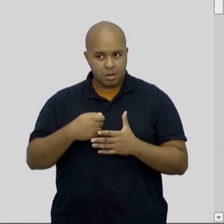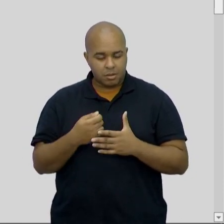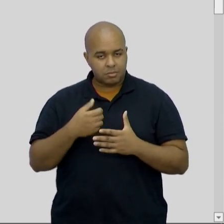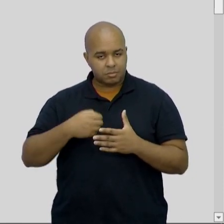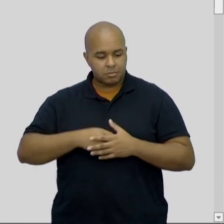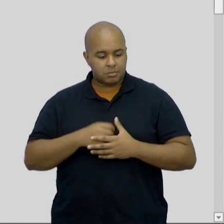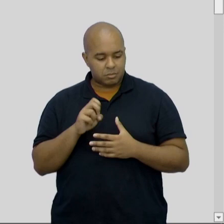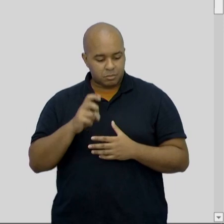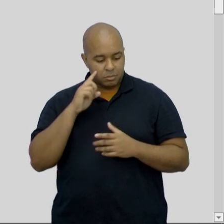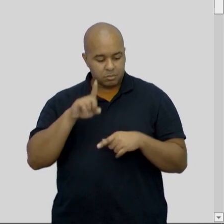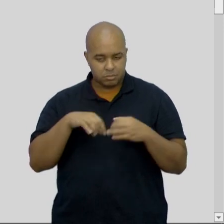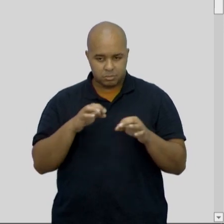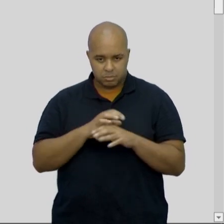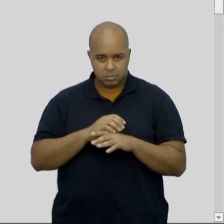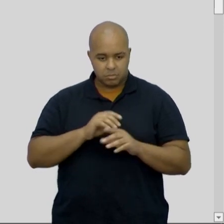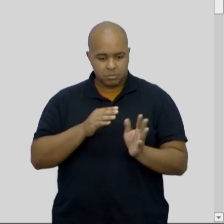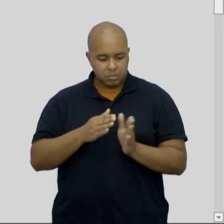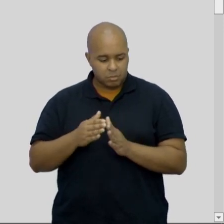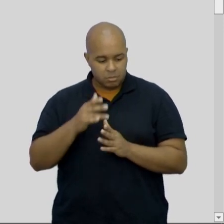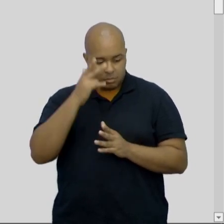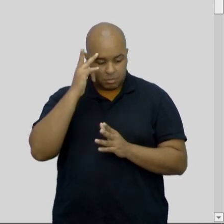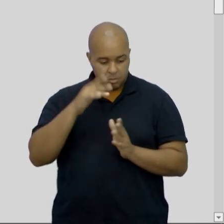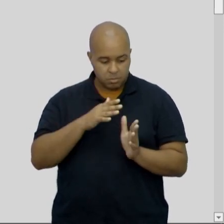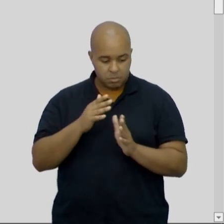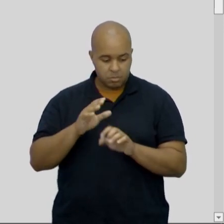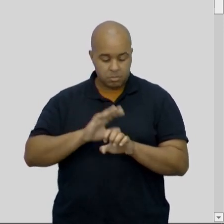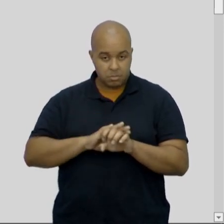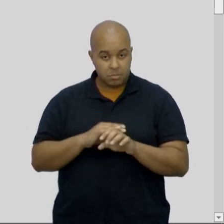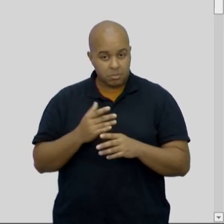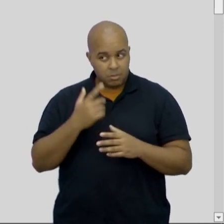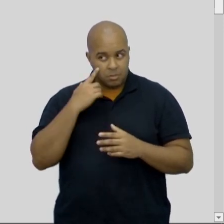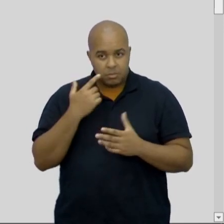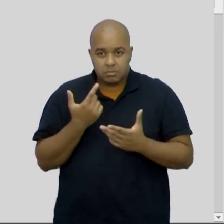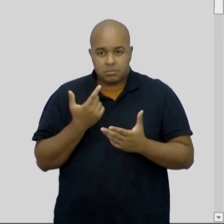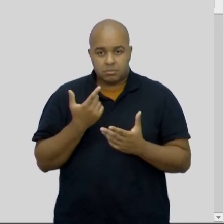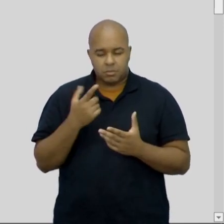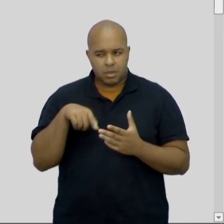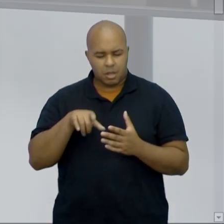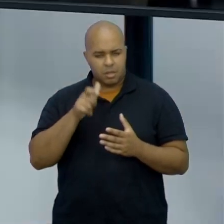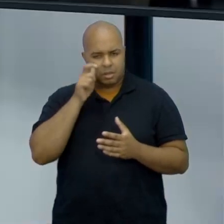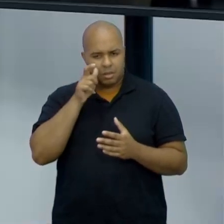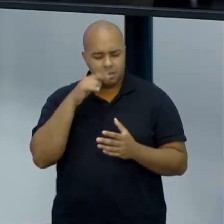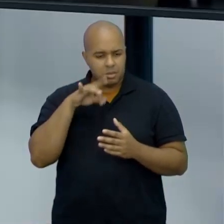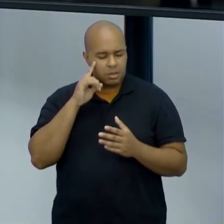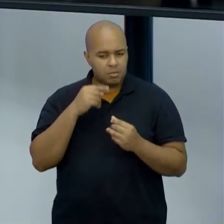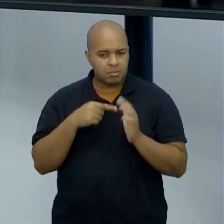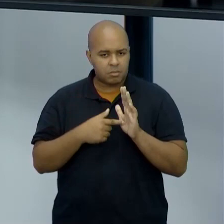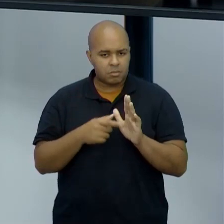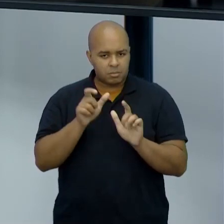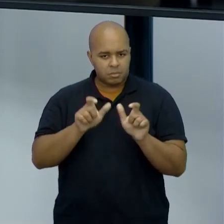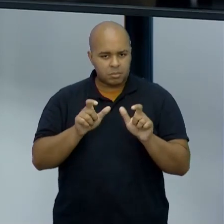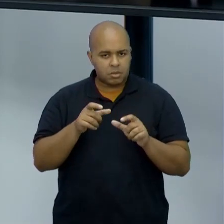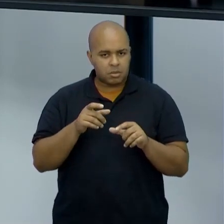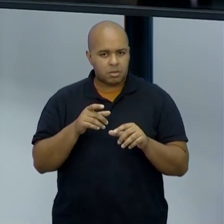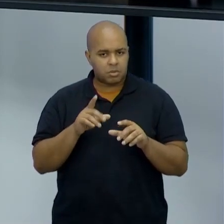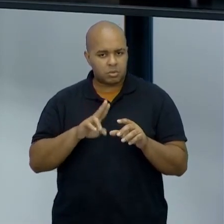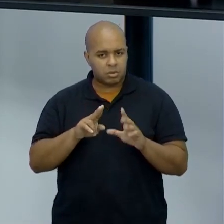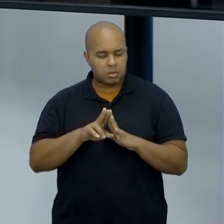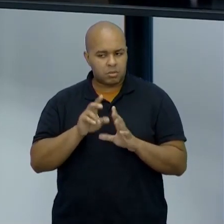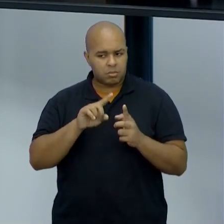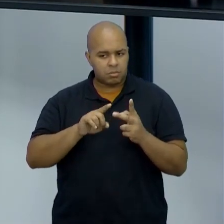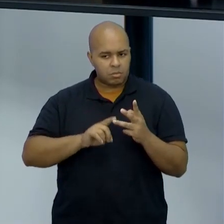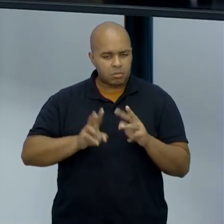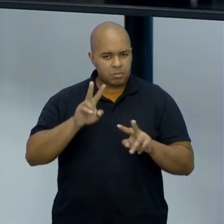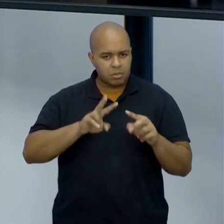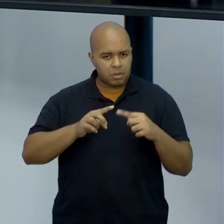5. Finalizando seu turno, que segue para o jogador à esquerda. Então, é interessante dar esses exemplos com